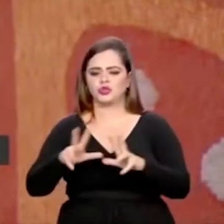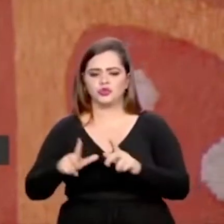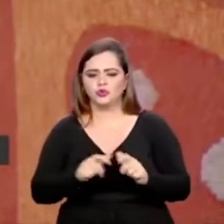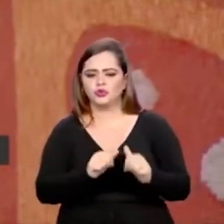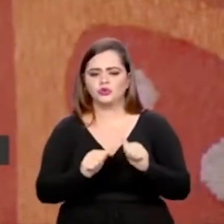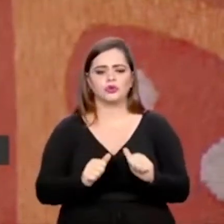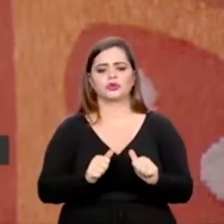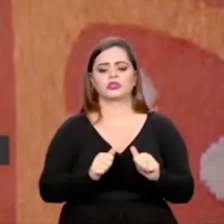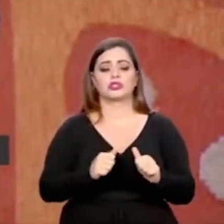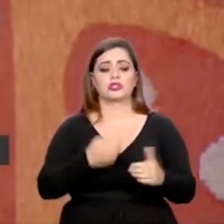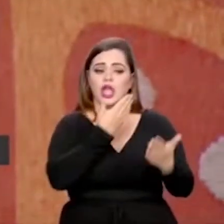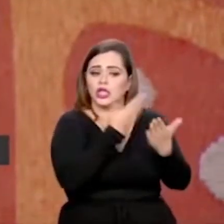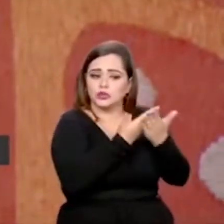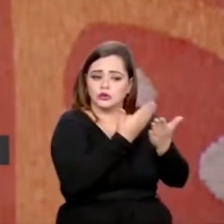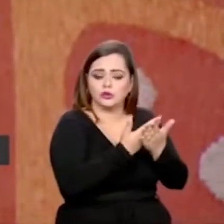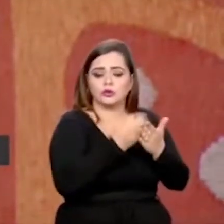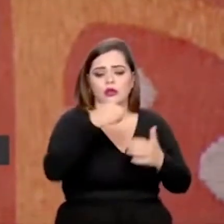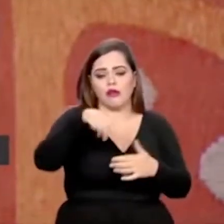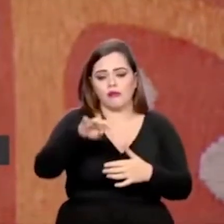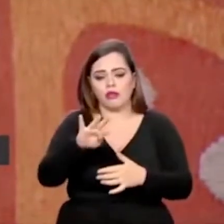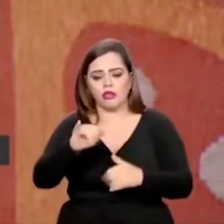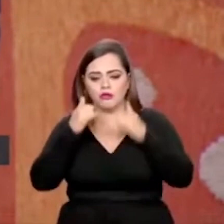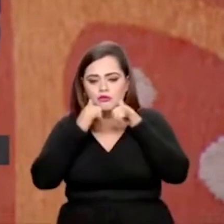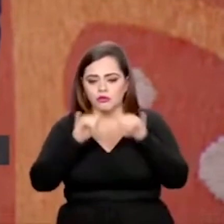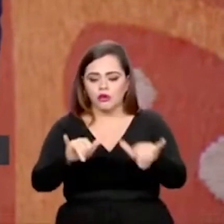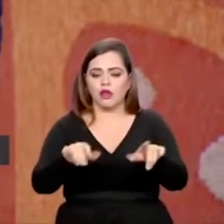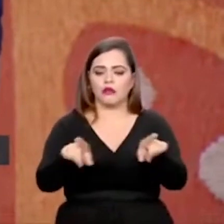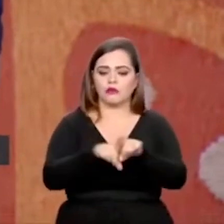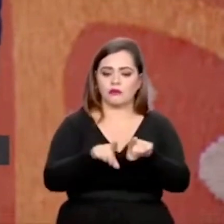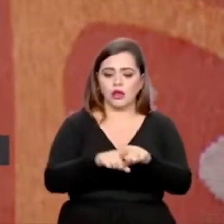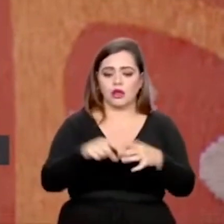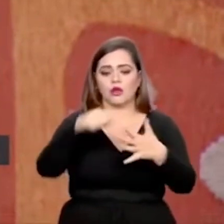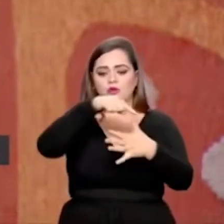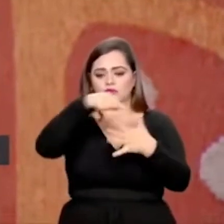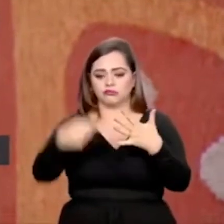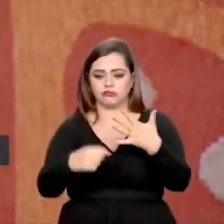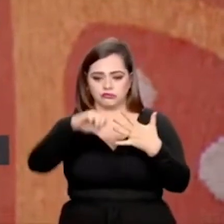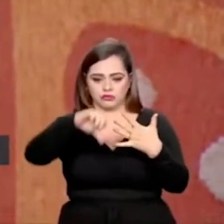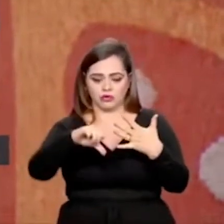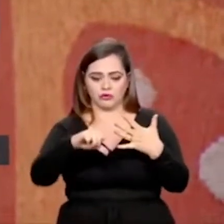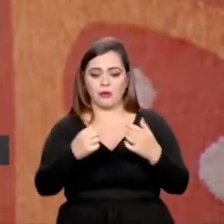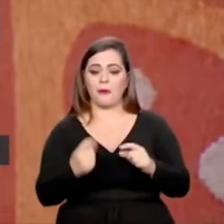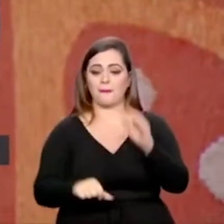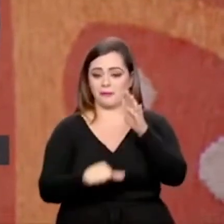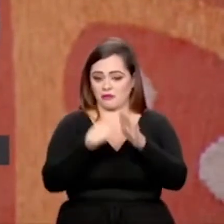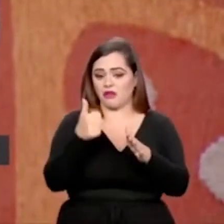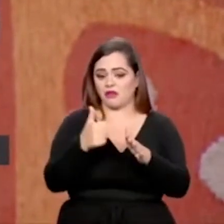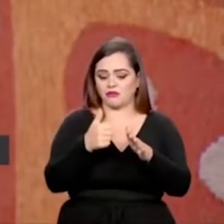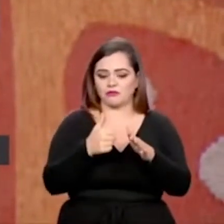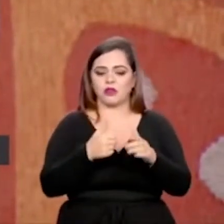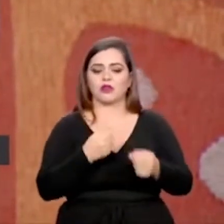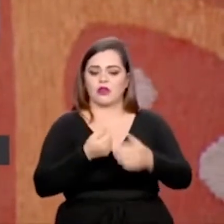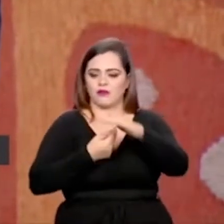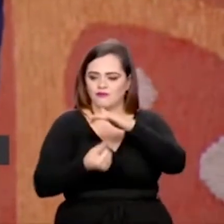estuda de momento Regional consenso de todos além dos nove pontos o primeiro era o investimento na educação